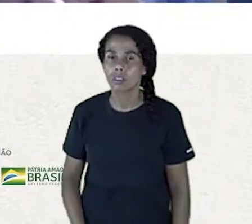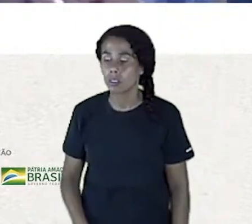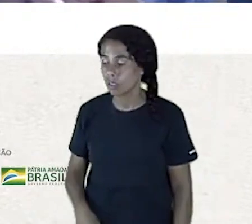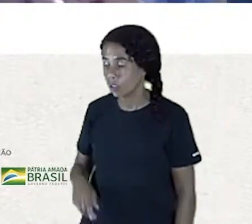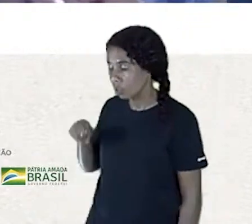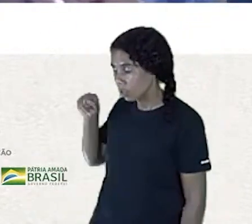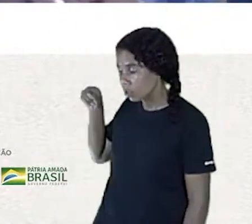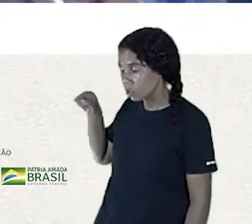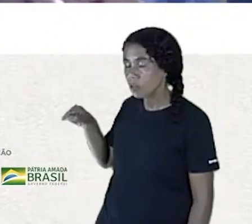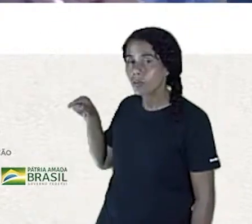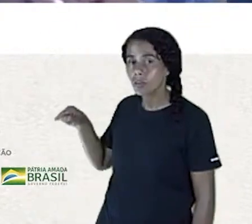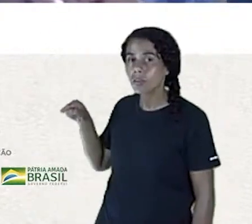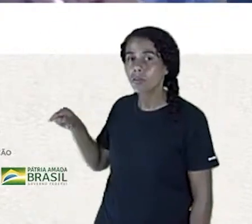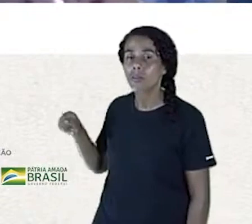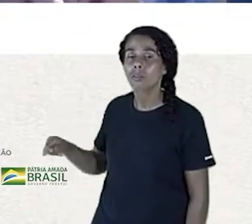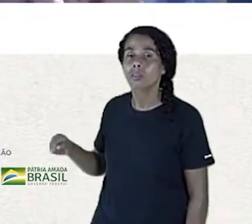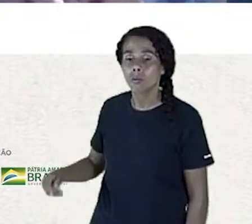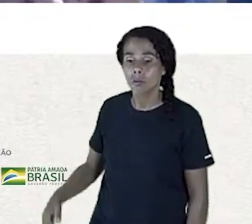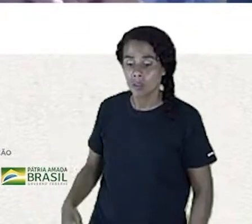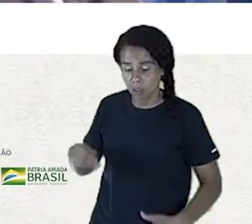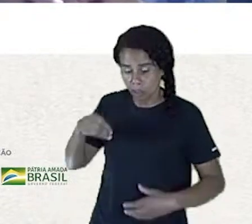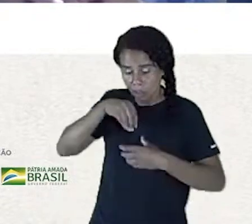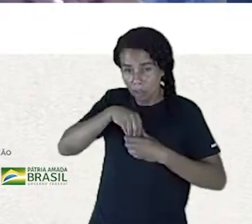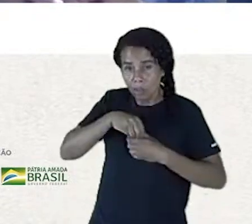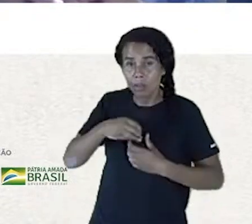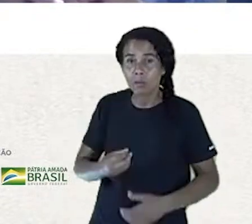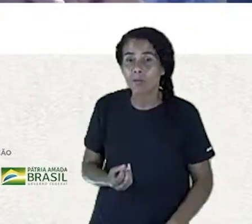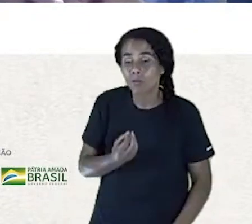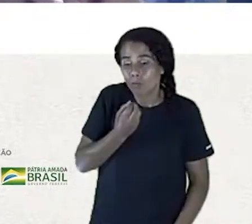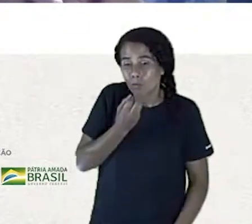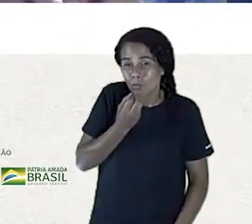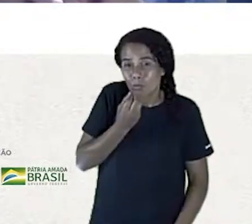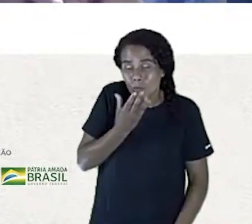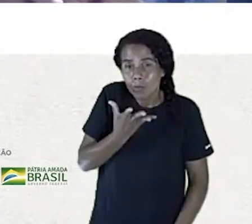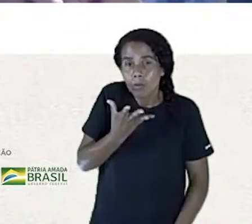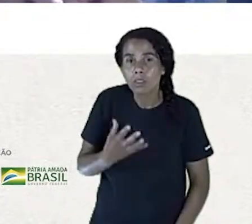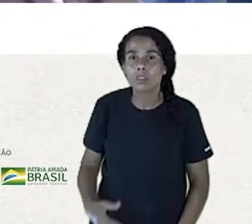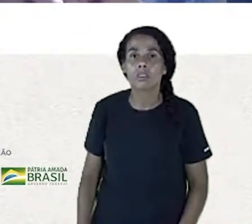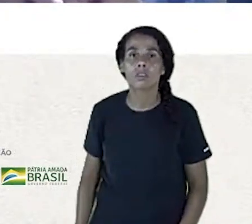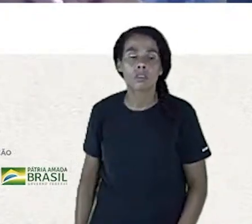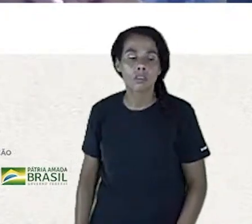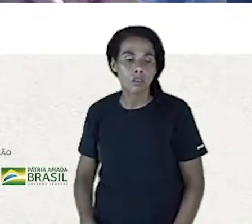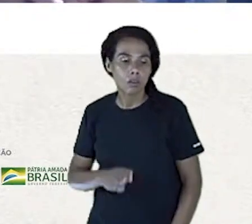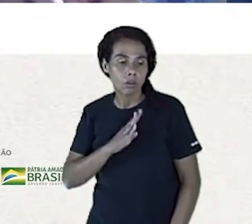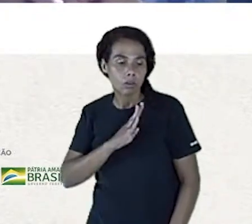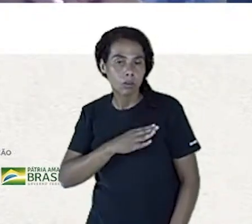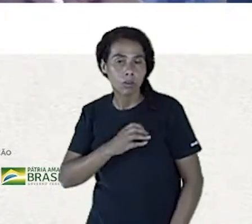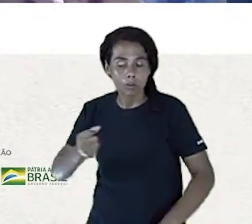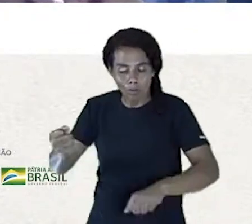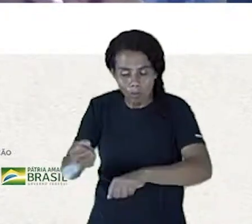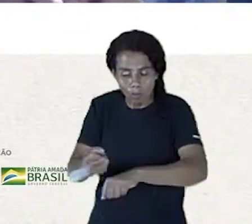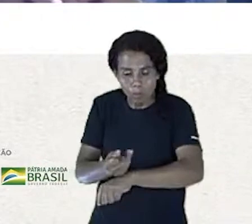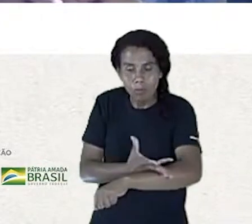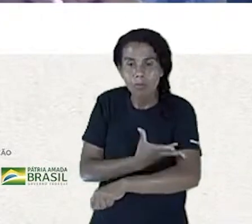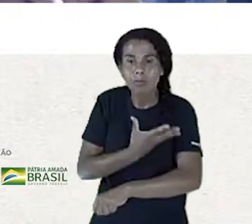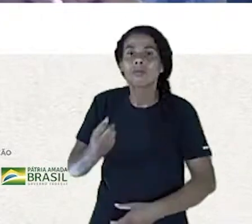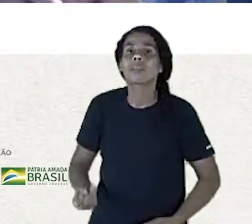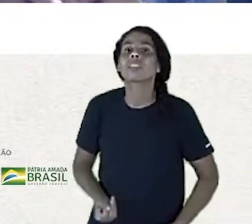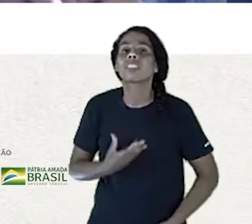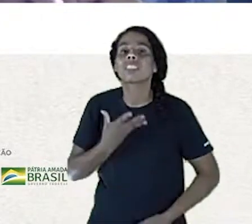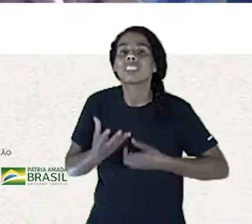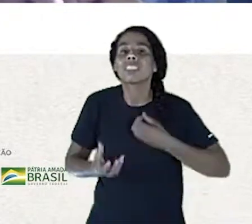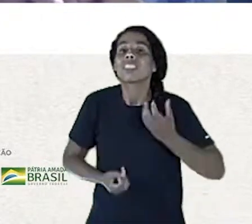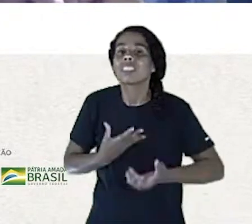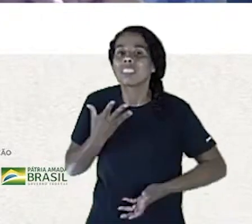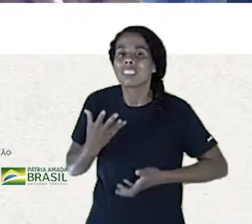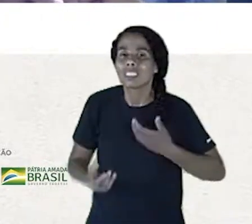está funcionando o tempo todo. Enfim, você também é um daqueles que está incumbido de fazer com que a